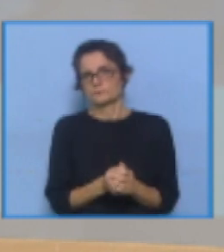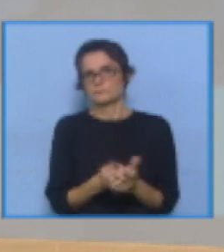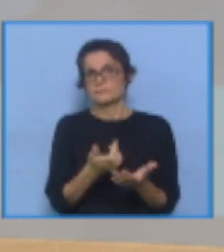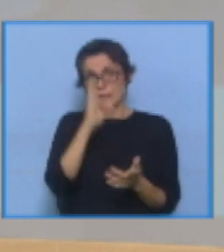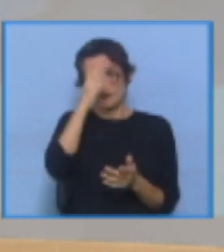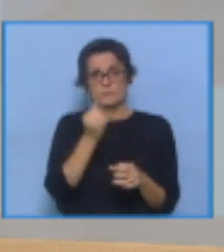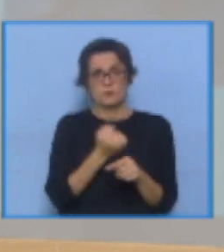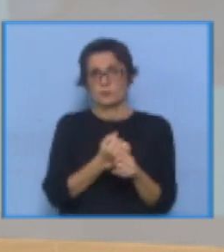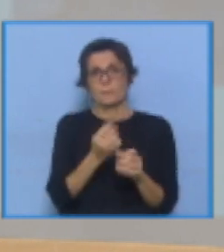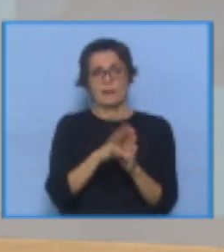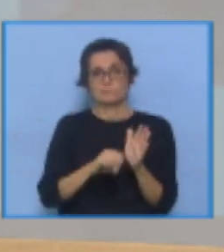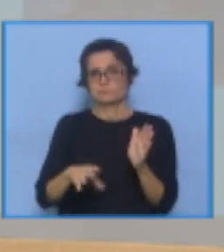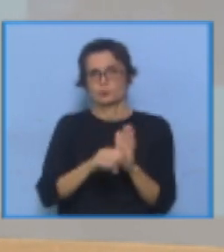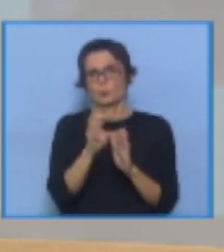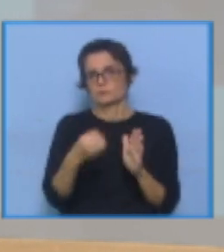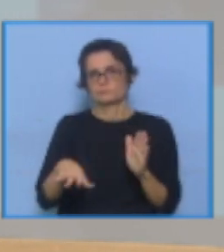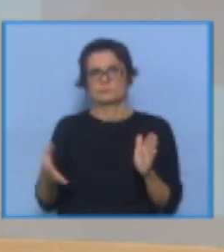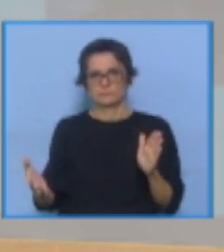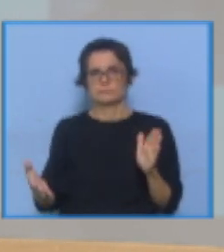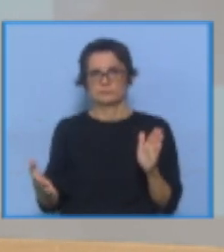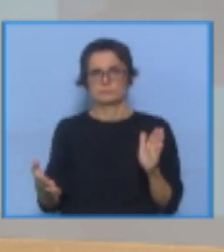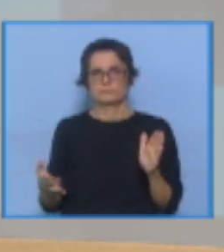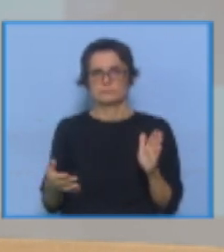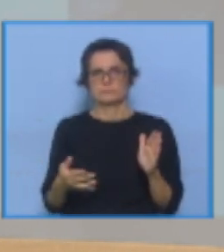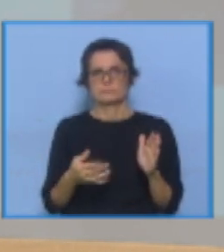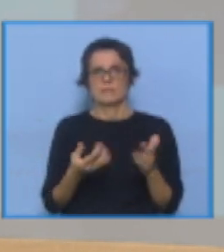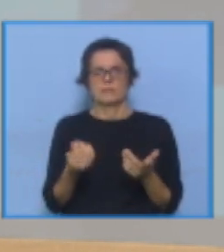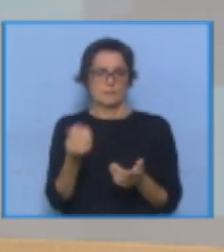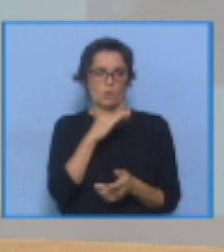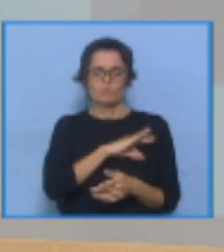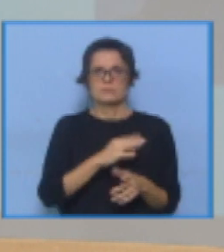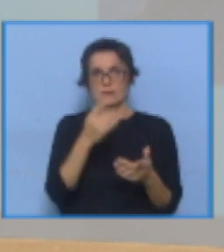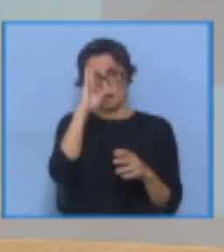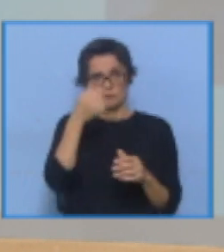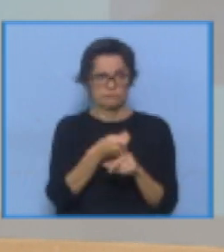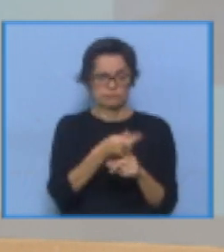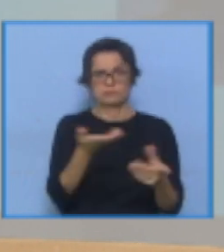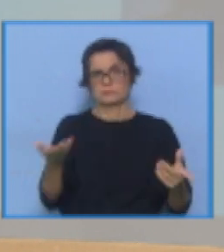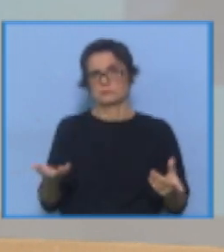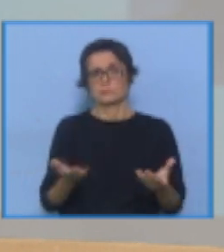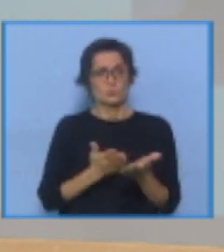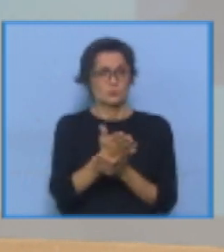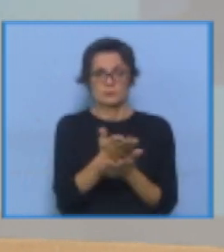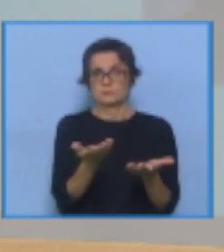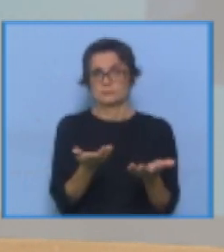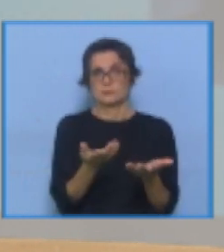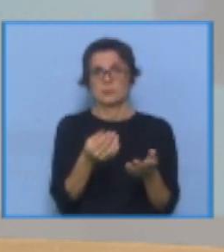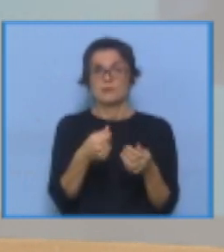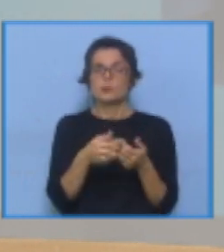emprego e também, enfim, os níveis salariais, tudo isso são fatores que, se não forem encarados de outra